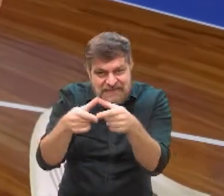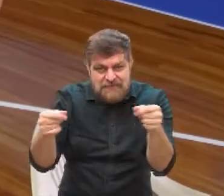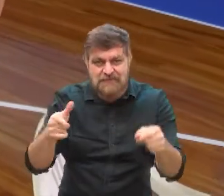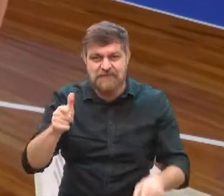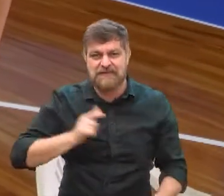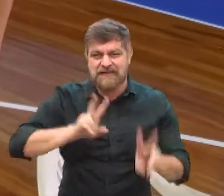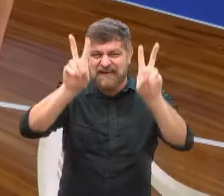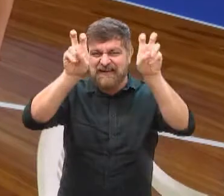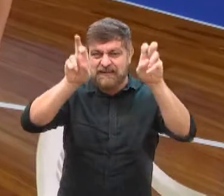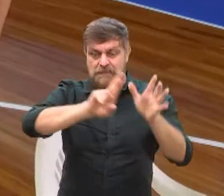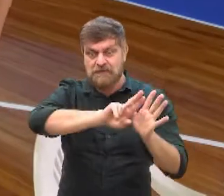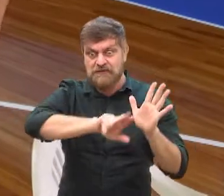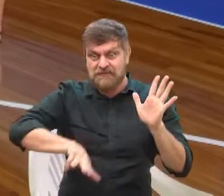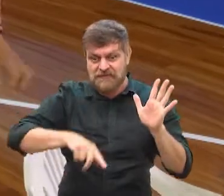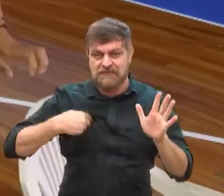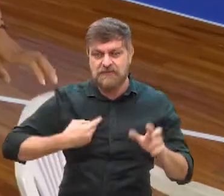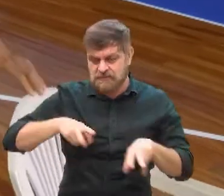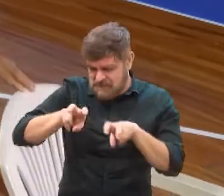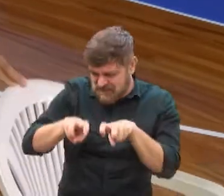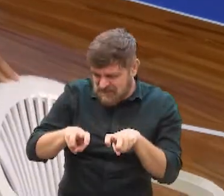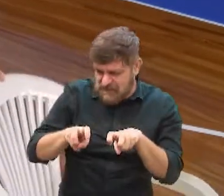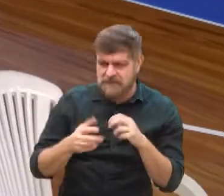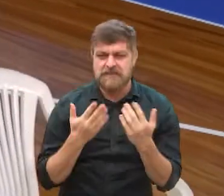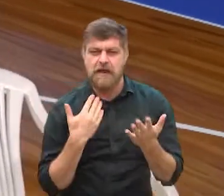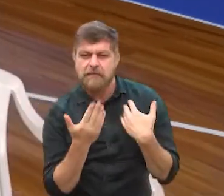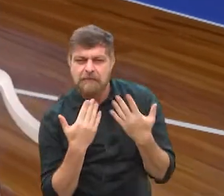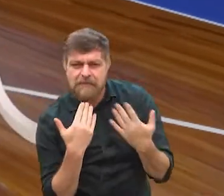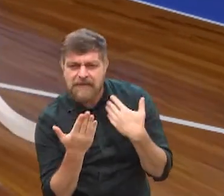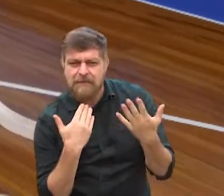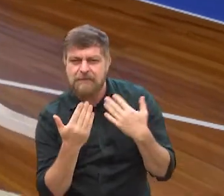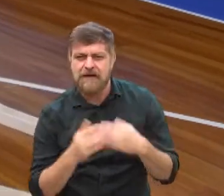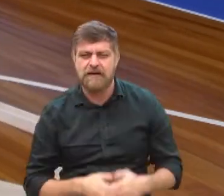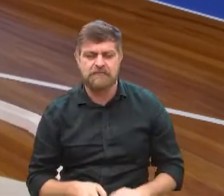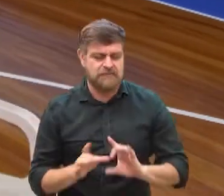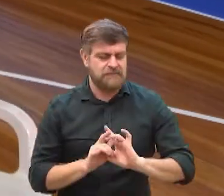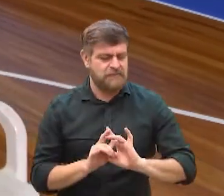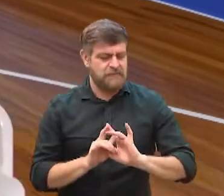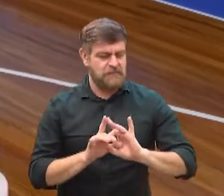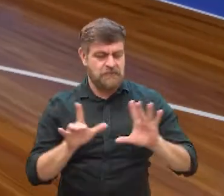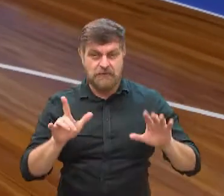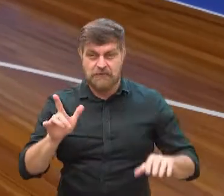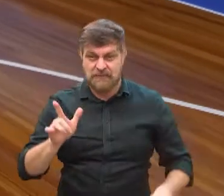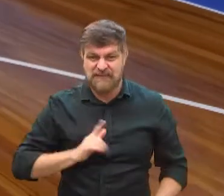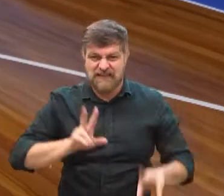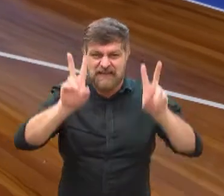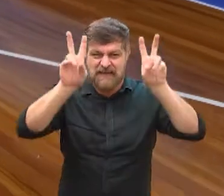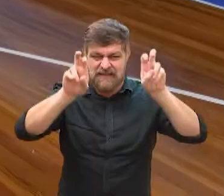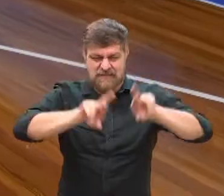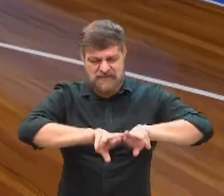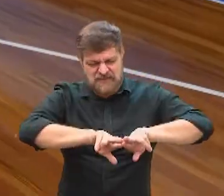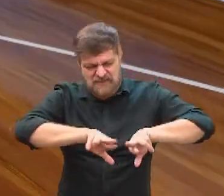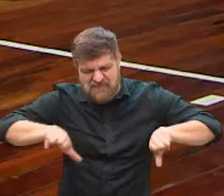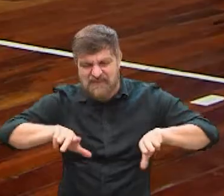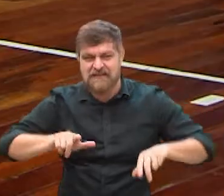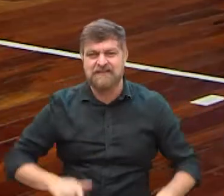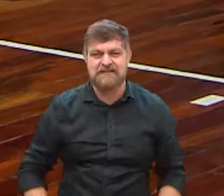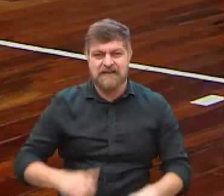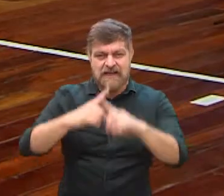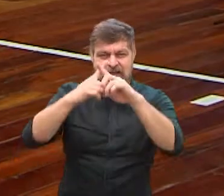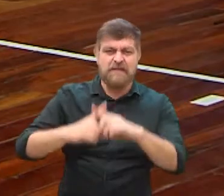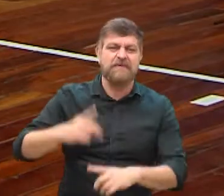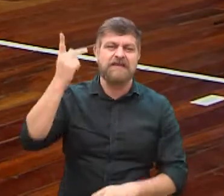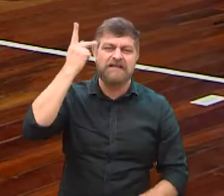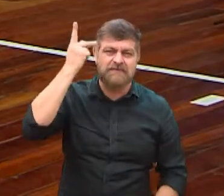muitos assuntos, vamos fazer o seguinte, vamos nos sentar então para a gente poder ficar mais à vontade, já que nós temos muitos assuntos, Liga Nacional,